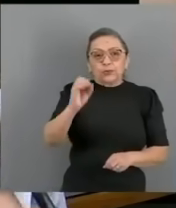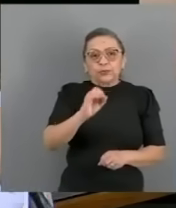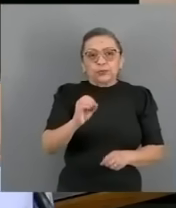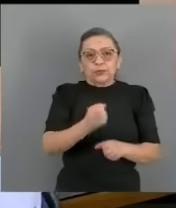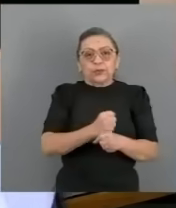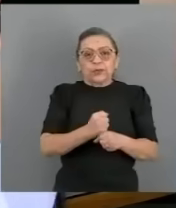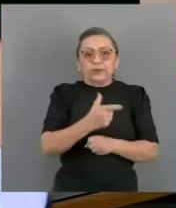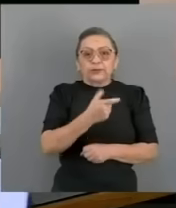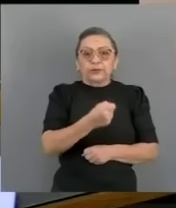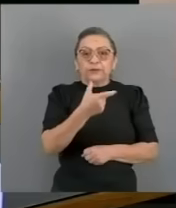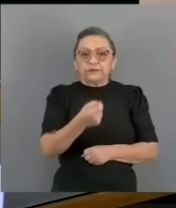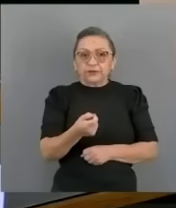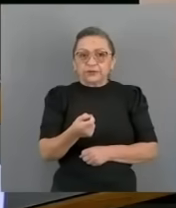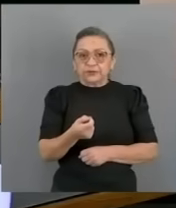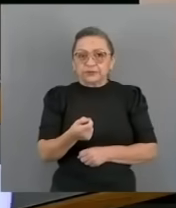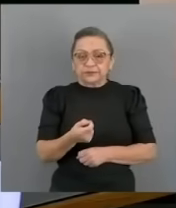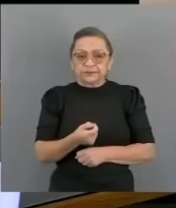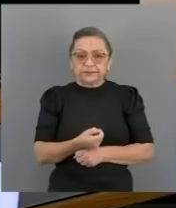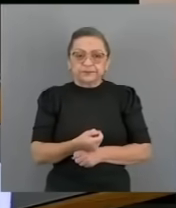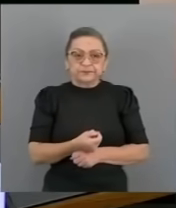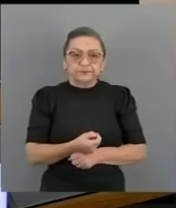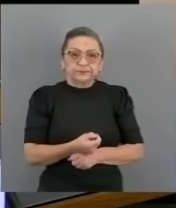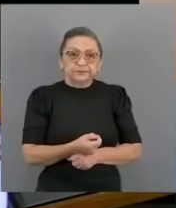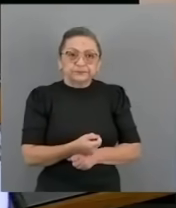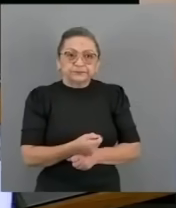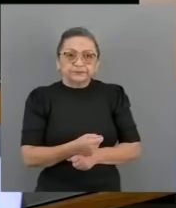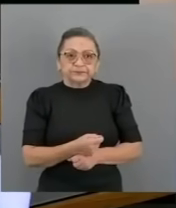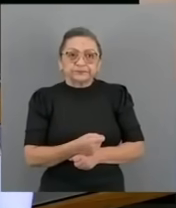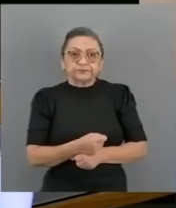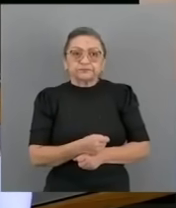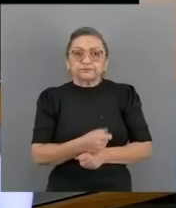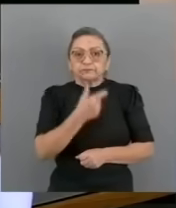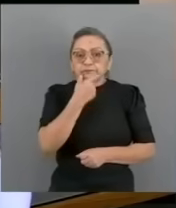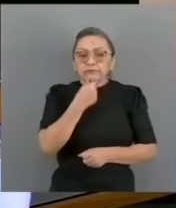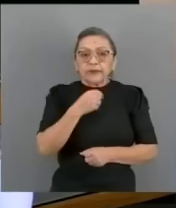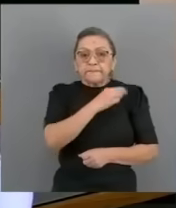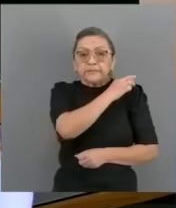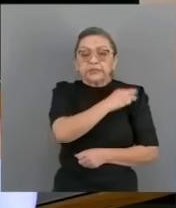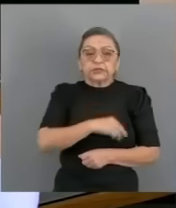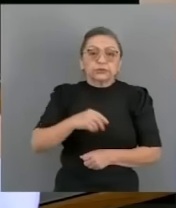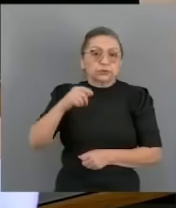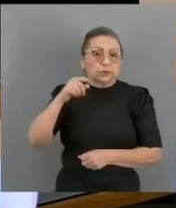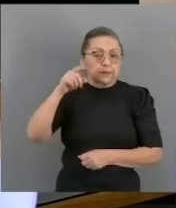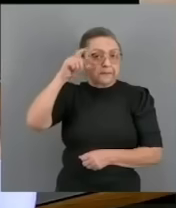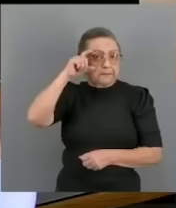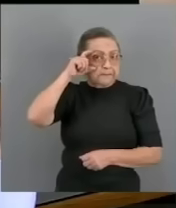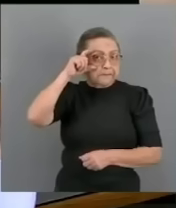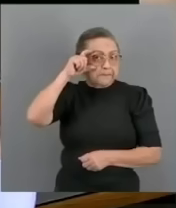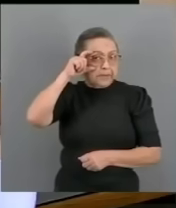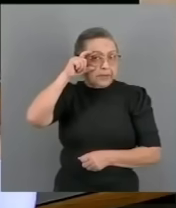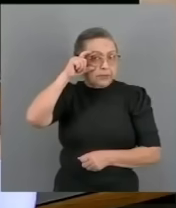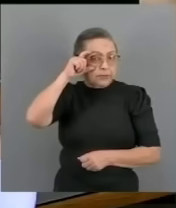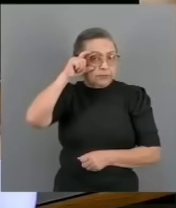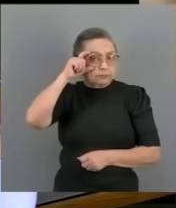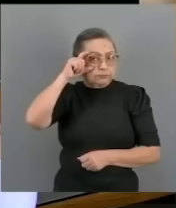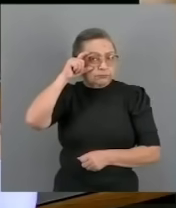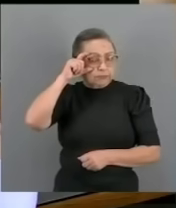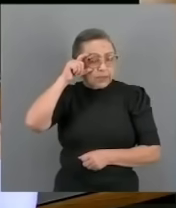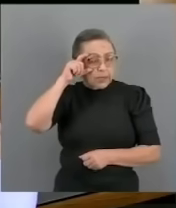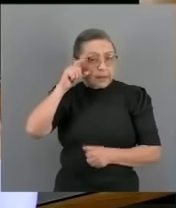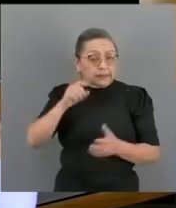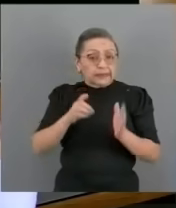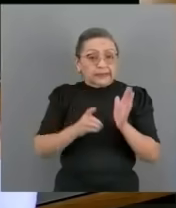de 2020, 26 de outubro de 2020, o Paulo Guedes publica uma motivação de decreto.